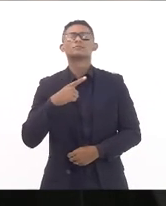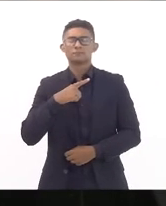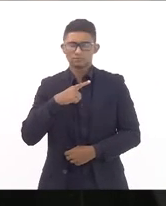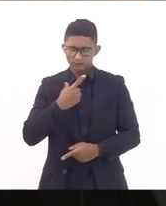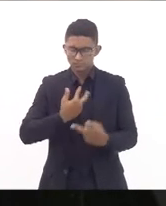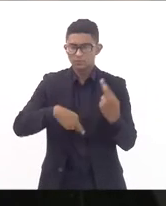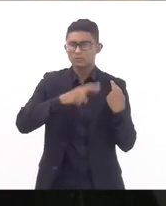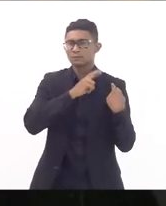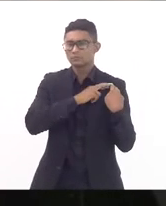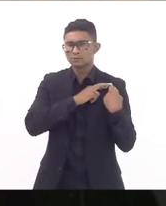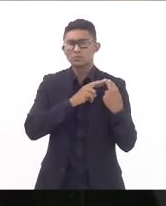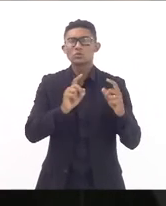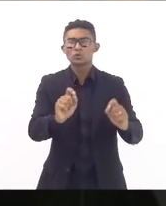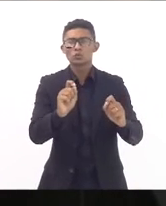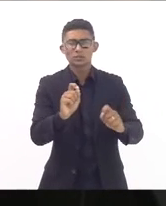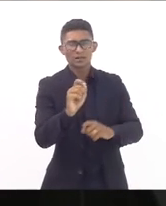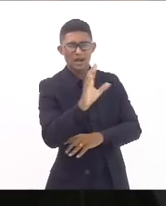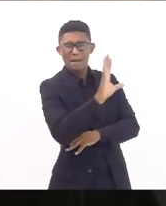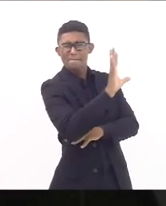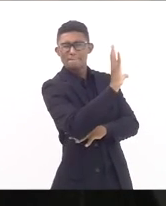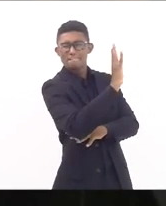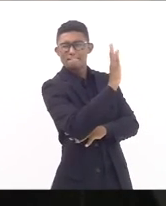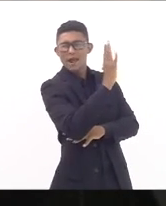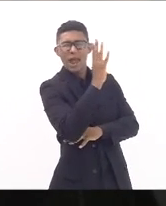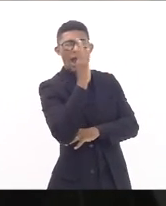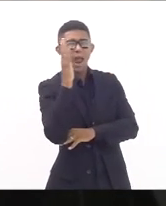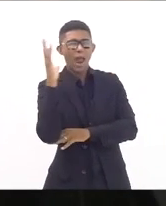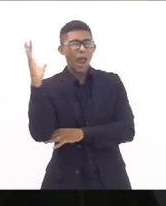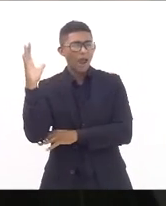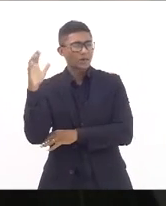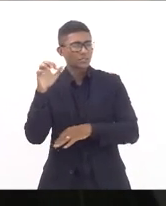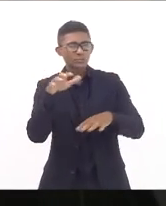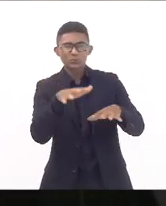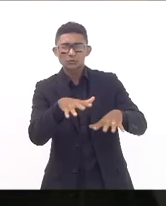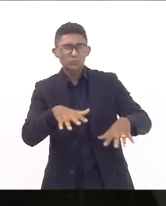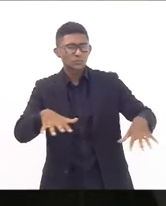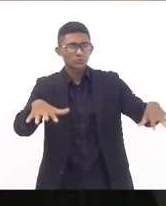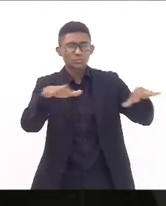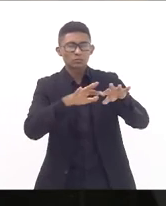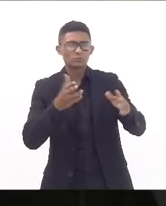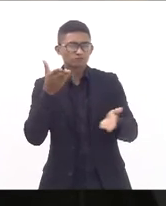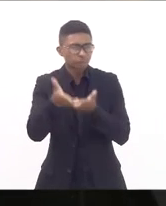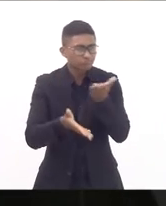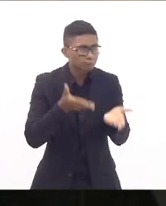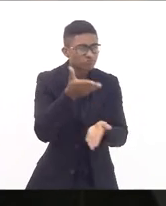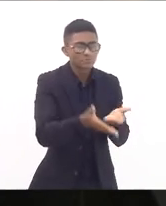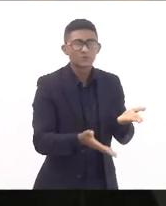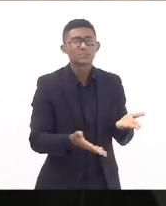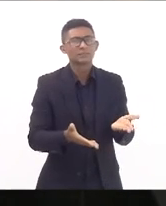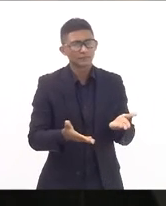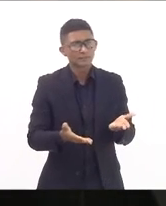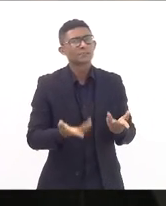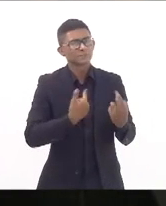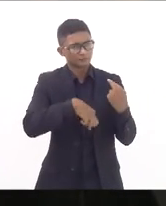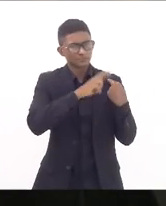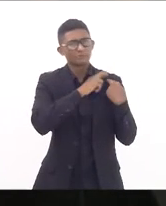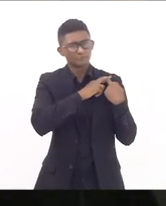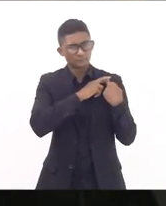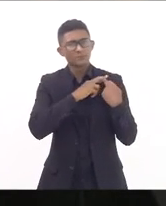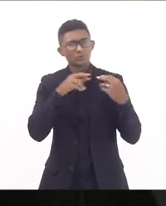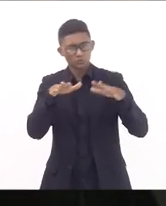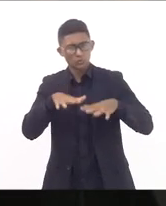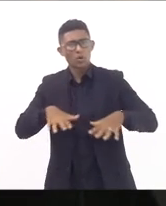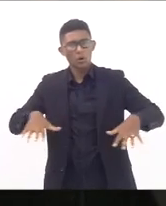preservar o meio ambiente é o dever de todos nós, de todo cidadão de bem. E